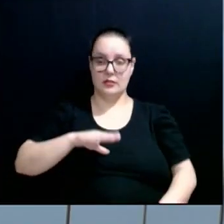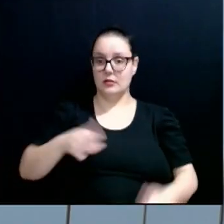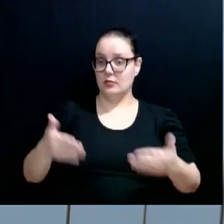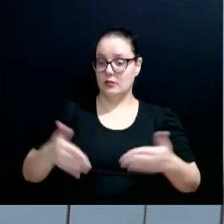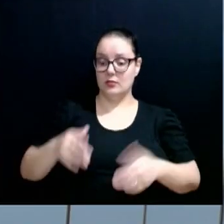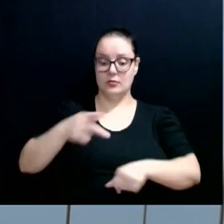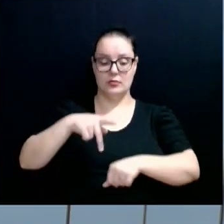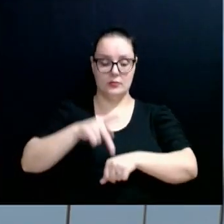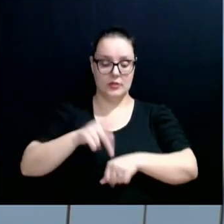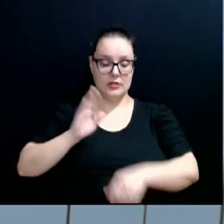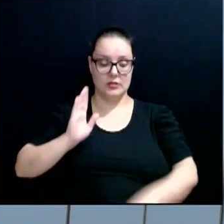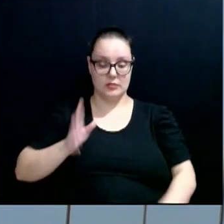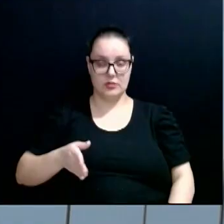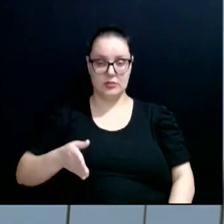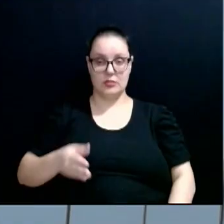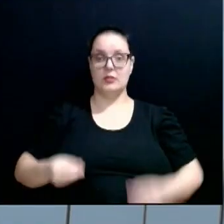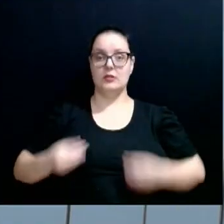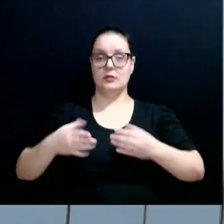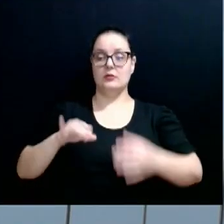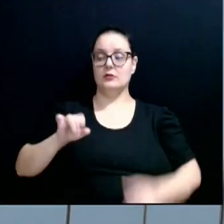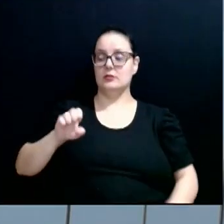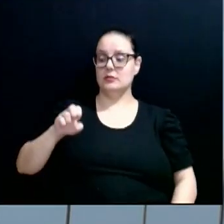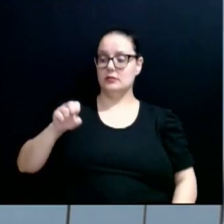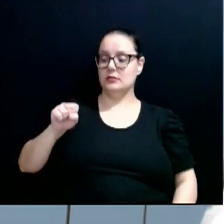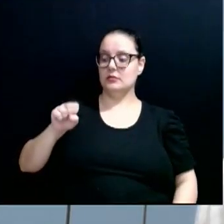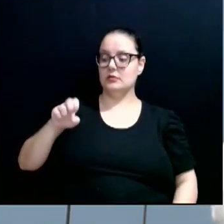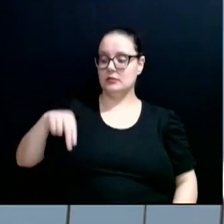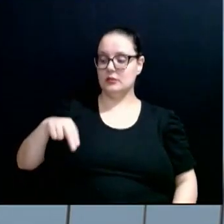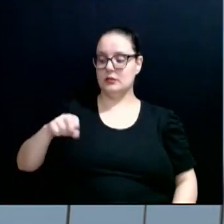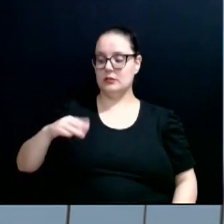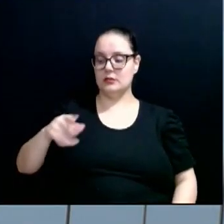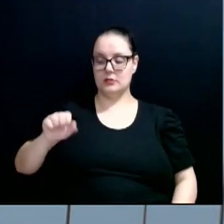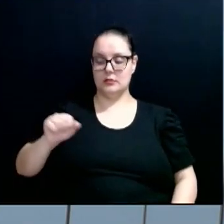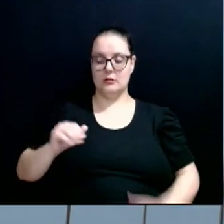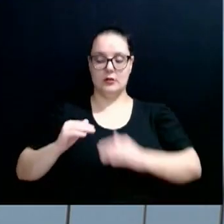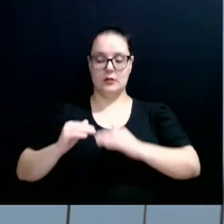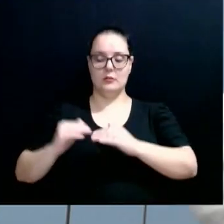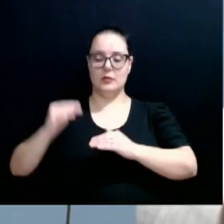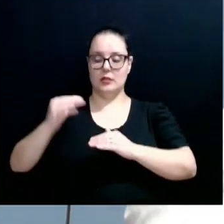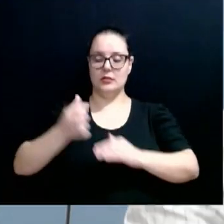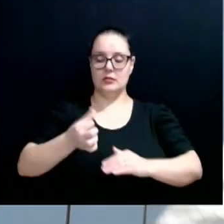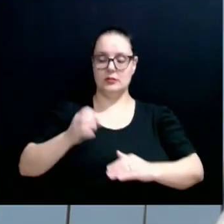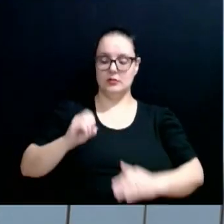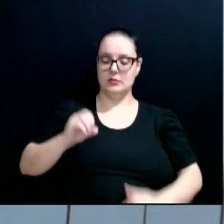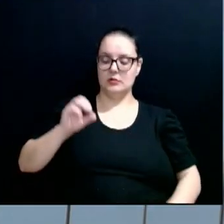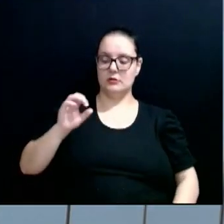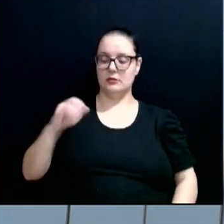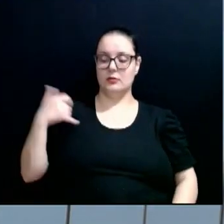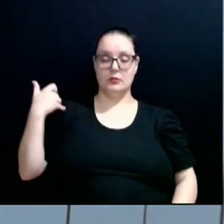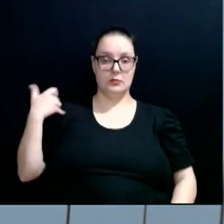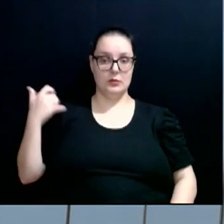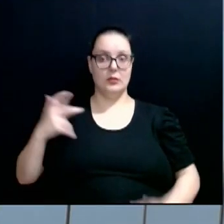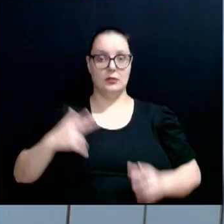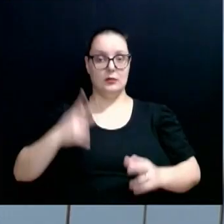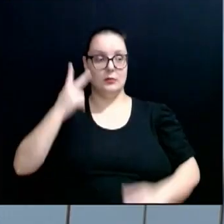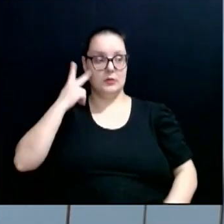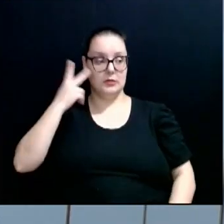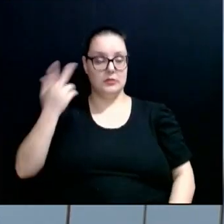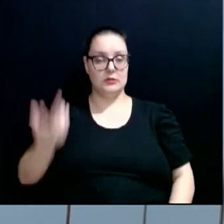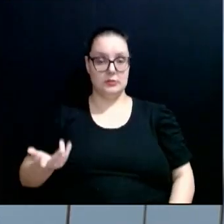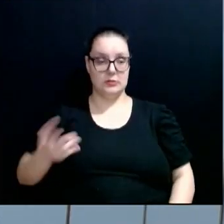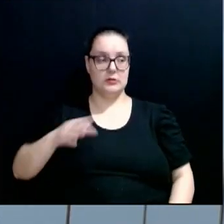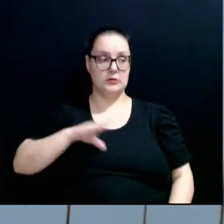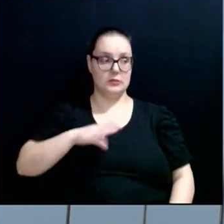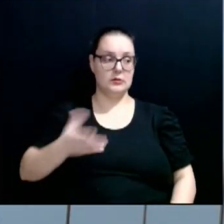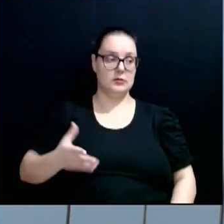dão isenção para pessoas acima dos 60 anos de idade, igual a cidade de São Paulo. Só que todos